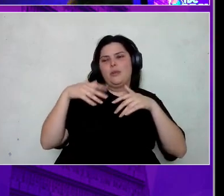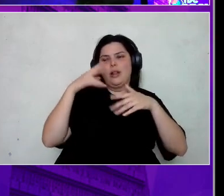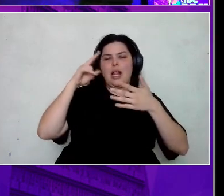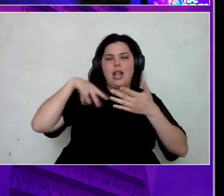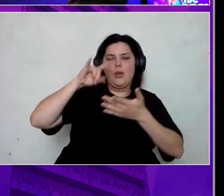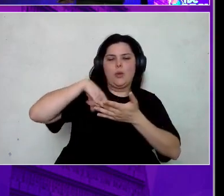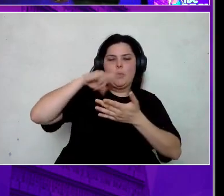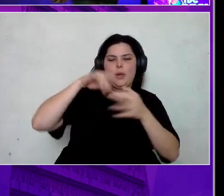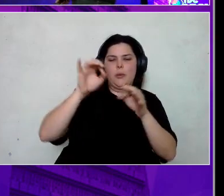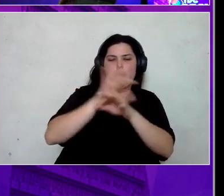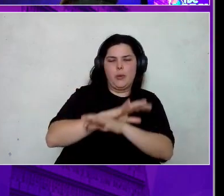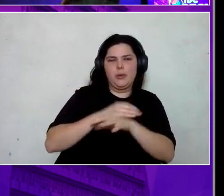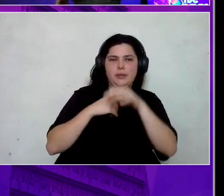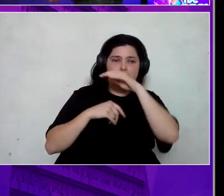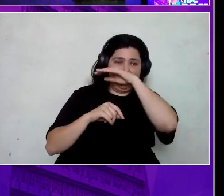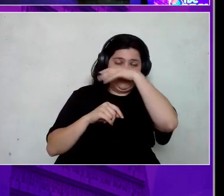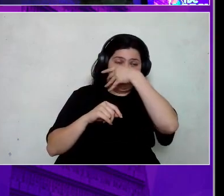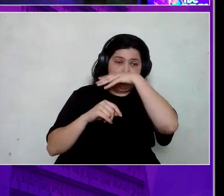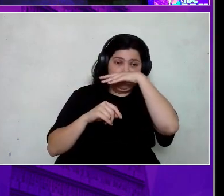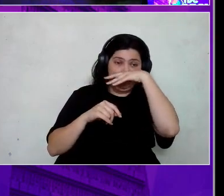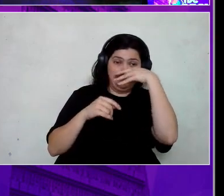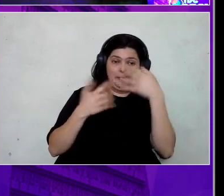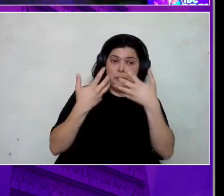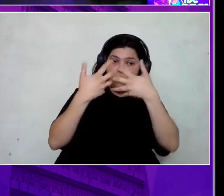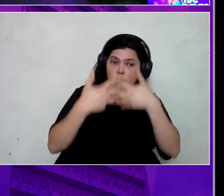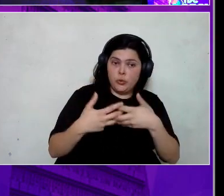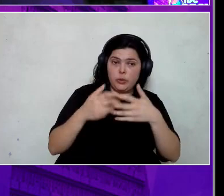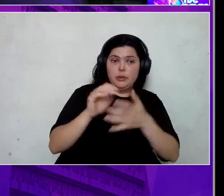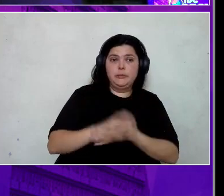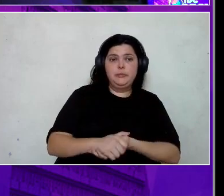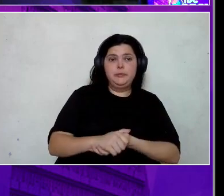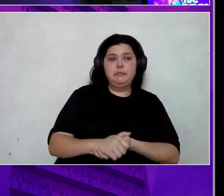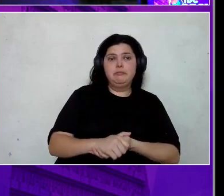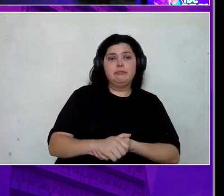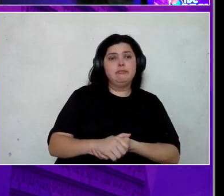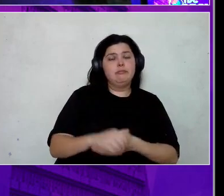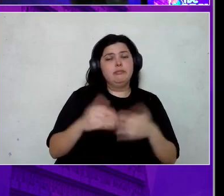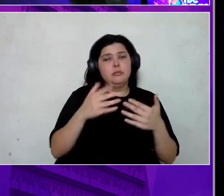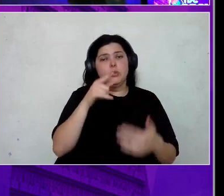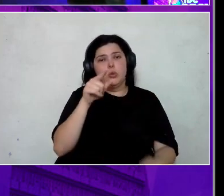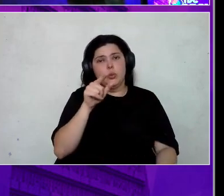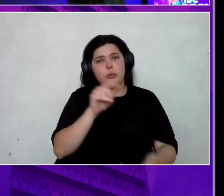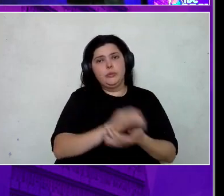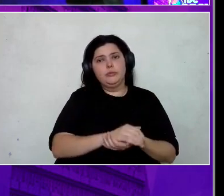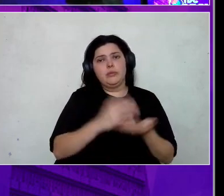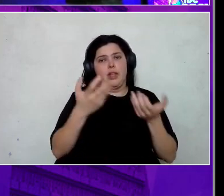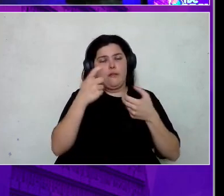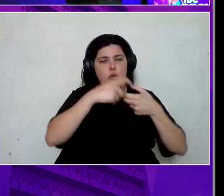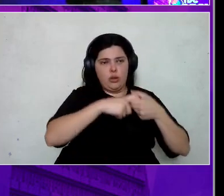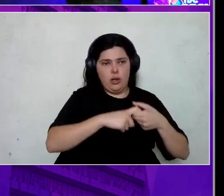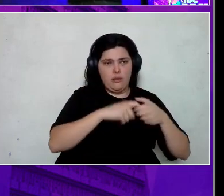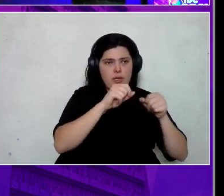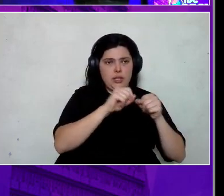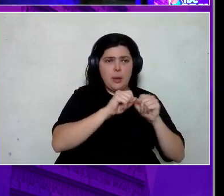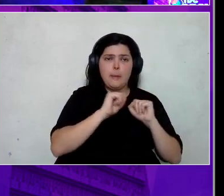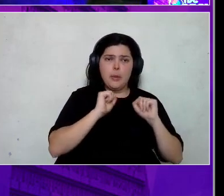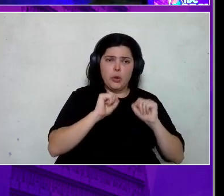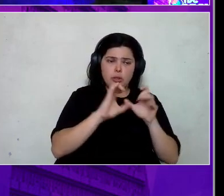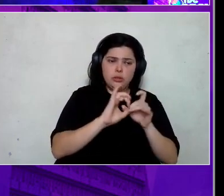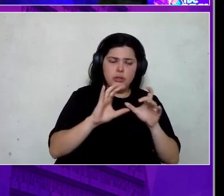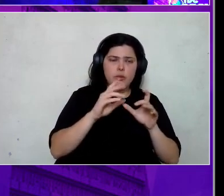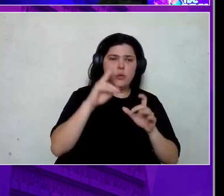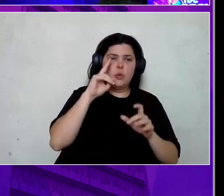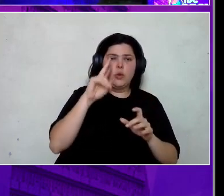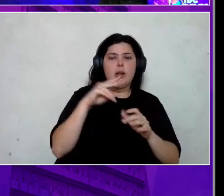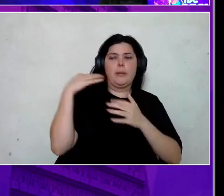e aí rolou. Mas eu acho que se você quiser voltar, você pode. Se vocês olharem um pouco a minha